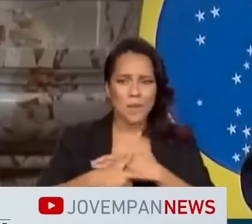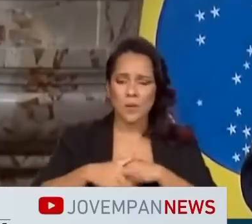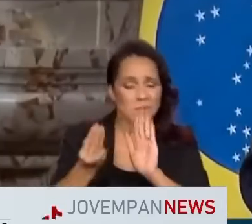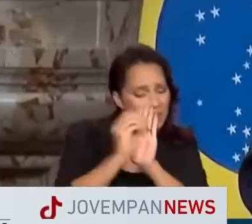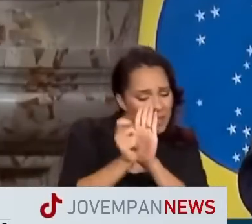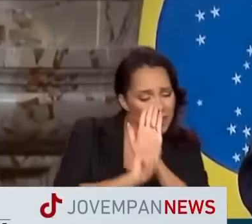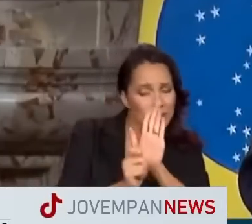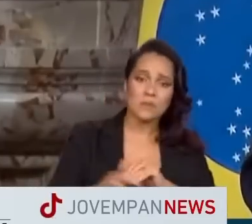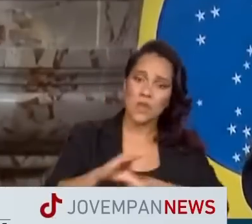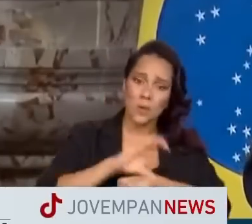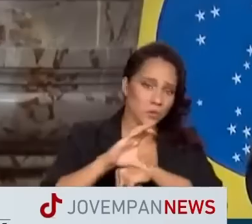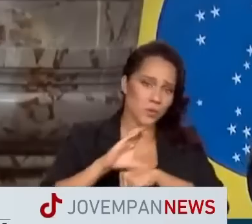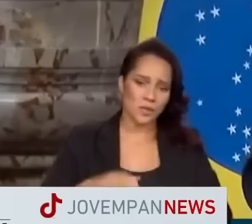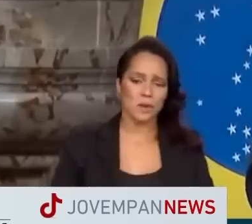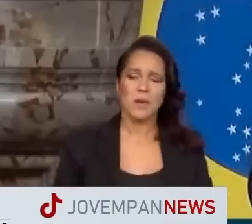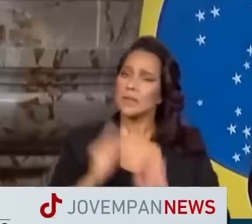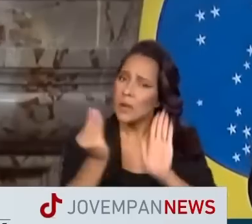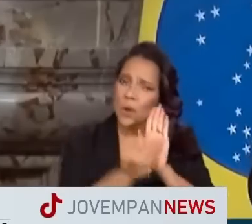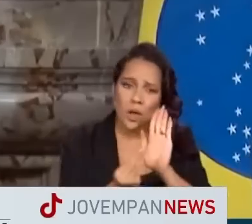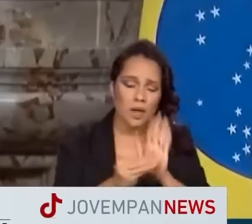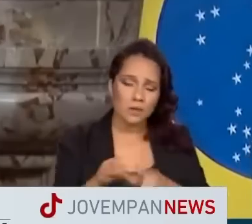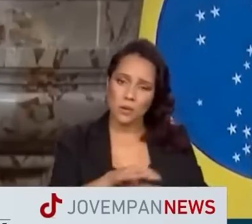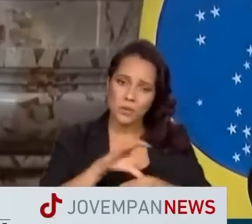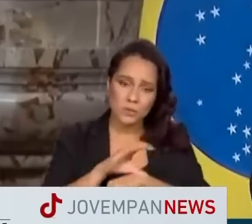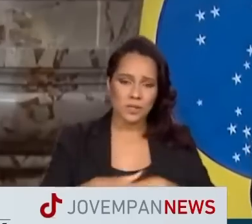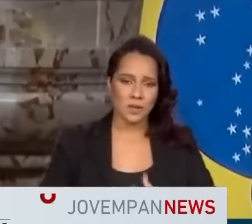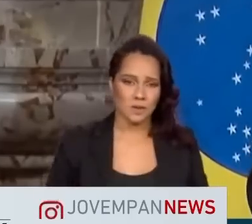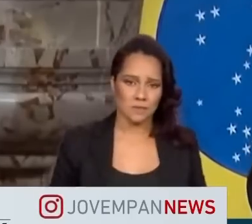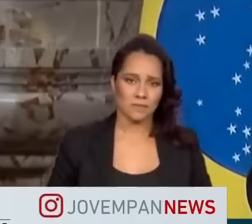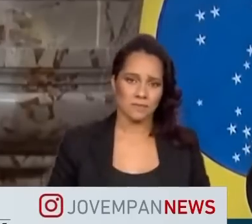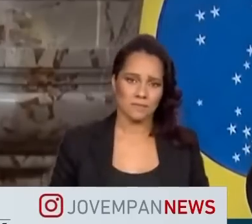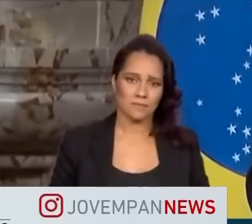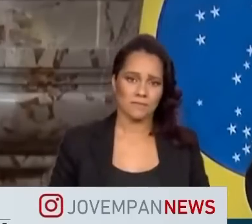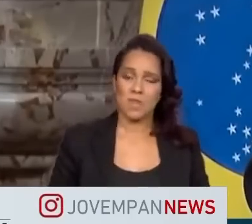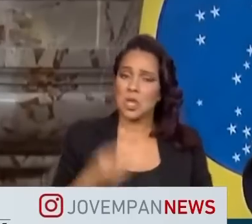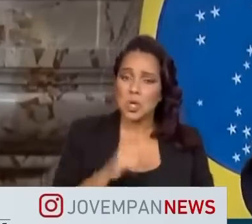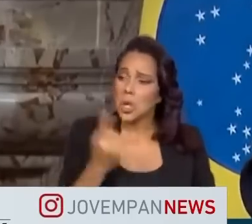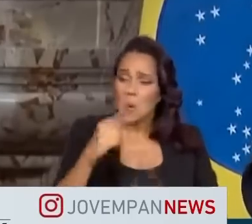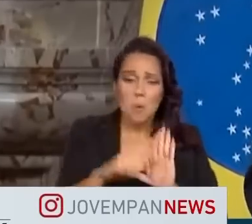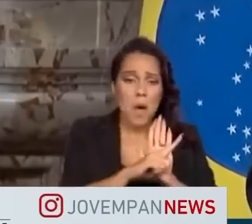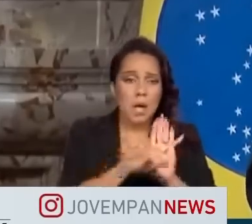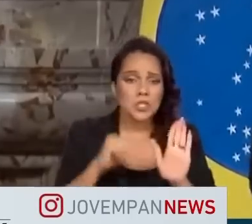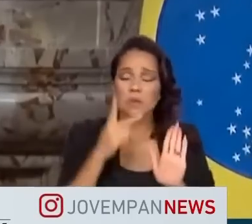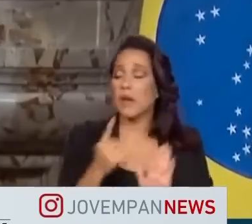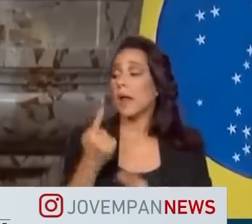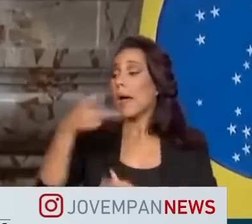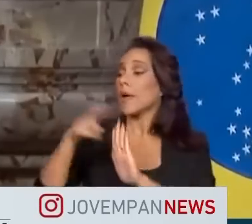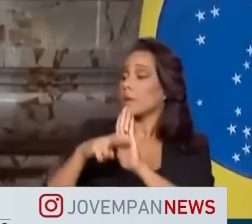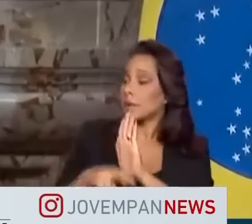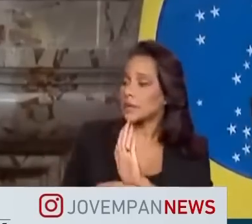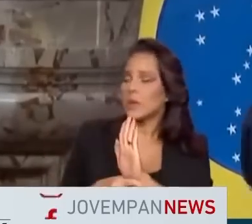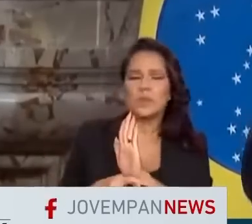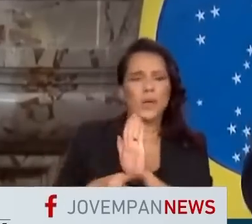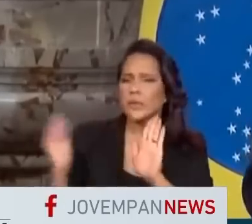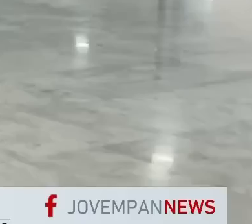Constituição. Isso está muito claro na Constituição brasileira. Está muito bem escrito isso. Não tem um artigo que diga de acordo com a regulamentação. Está